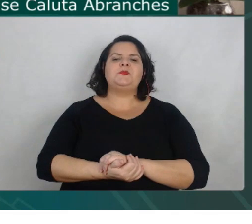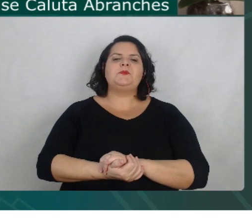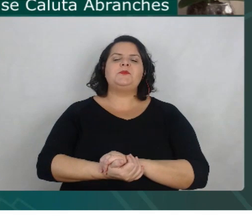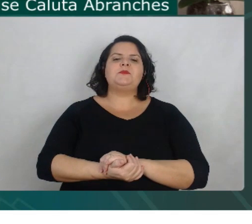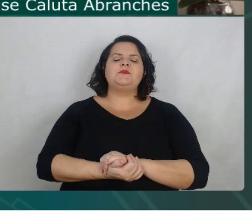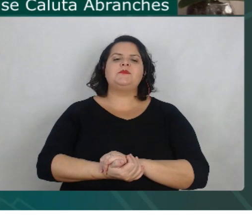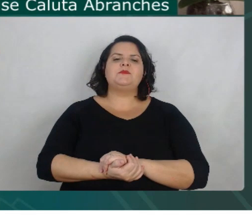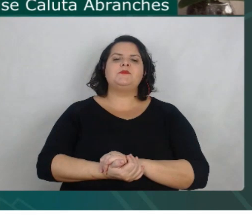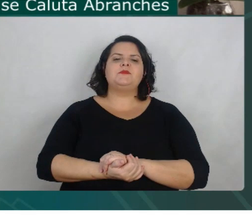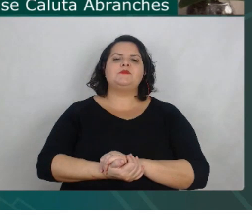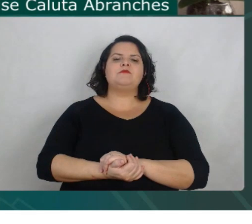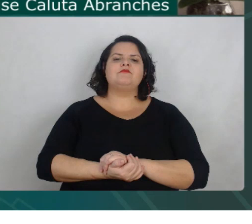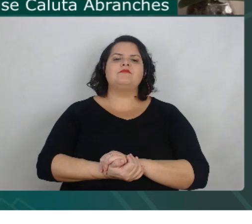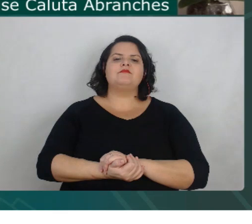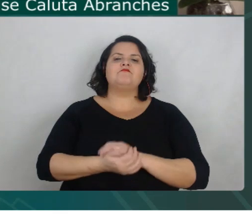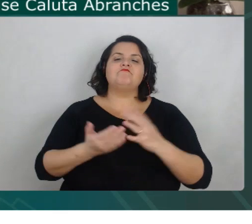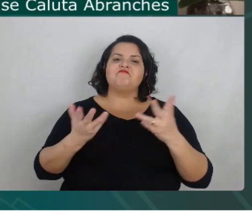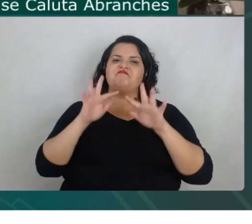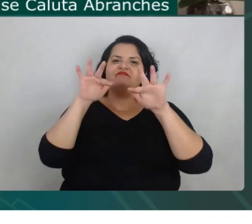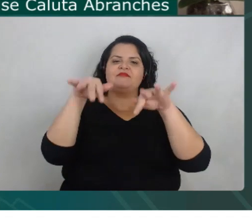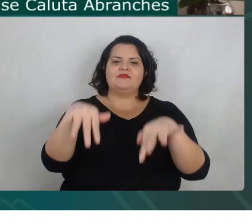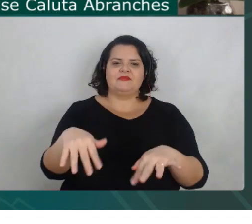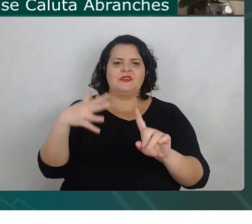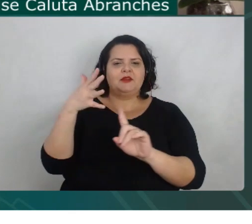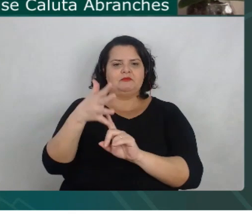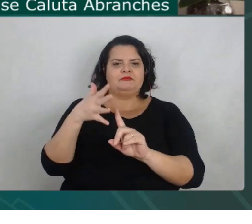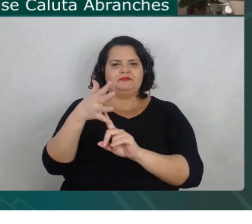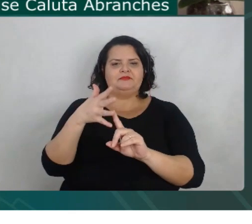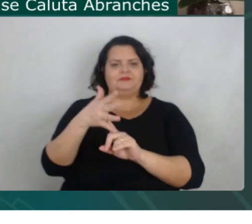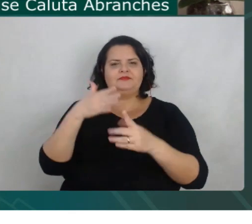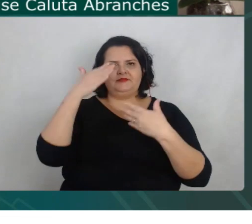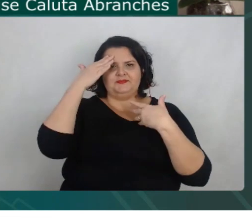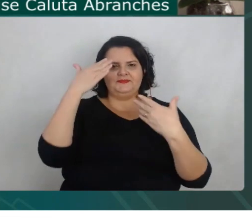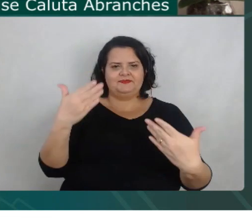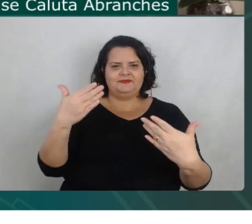E dessa forma eu fecho essa excelente mesa. Obrigada.